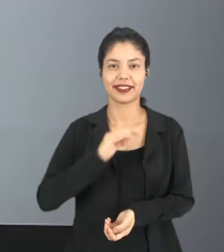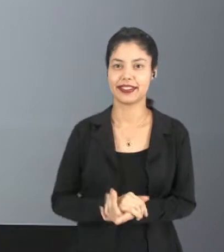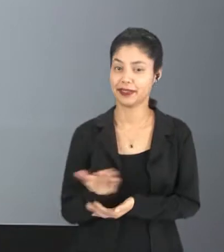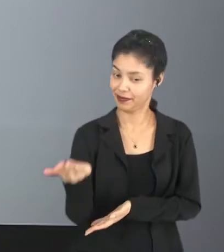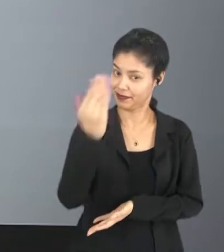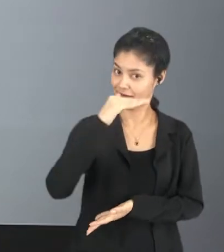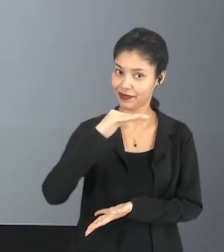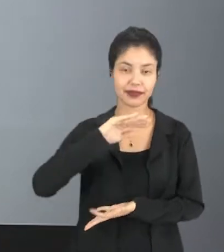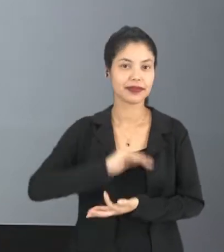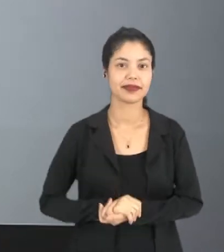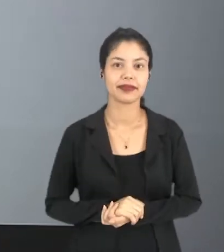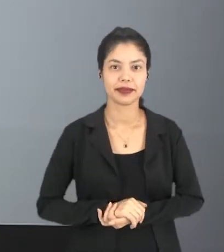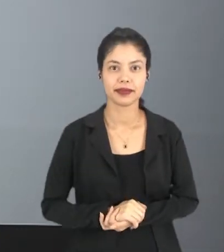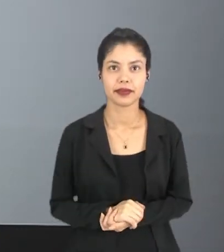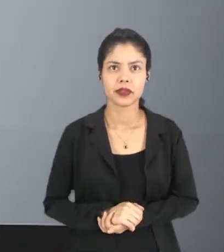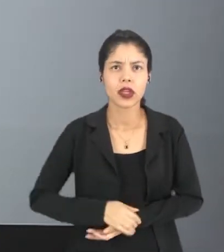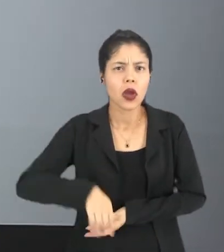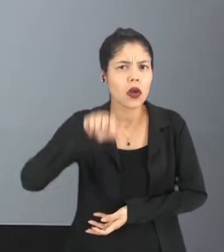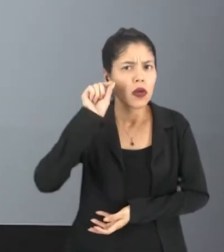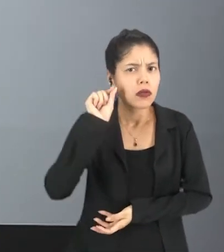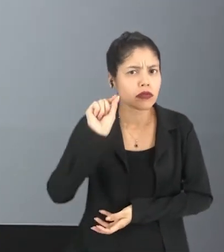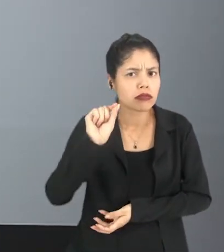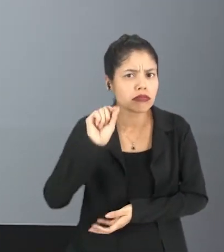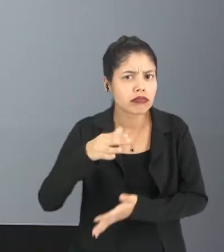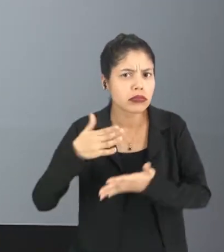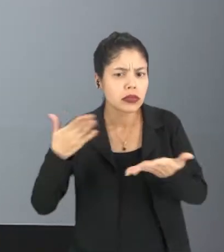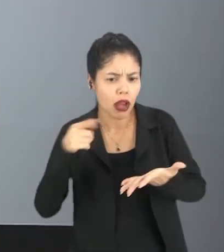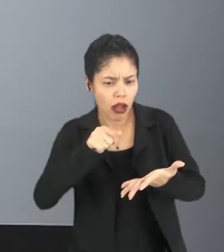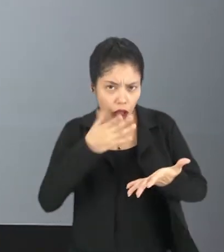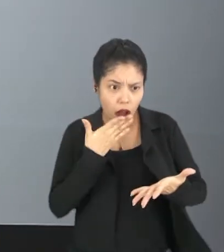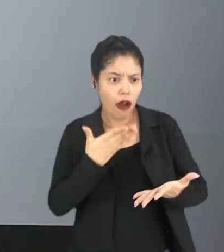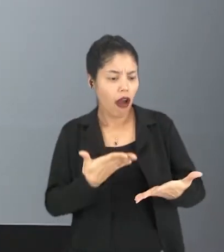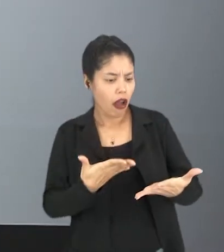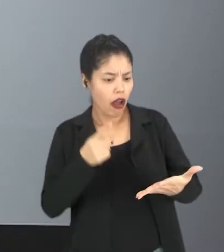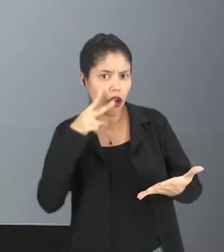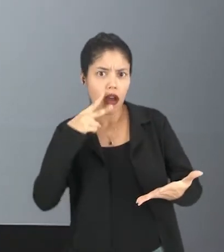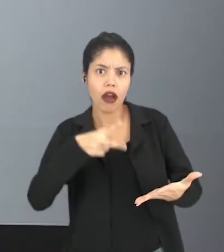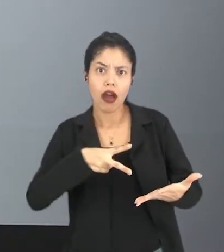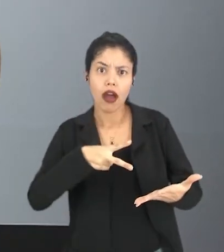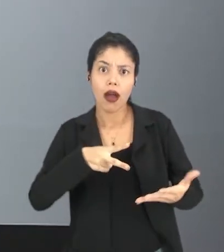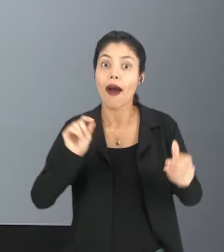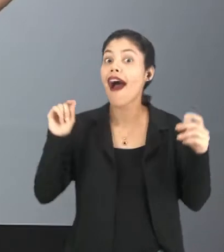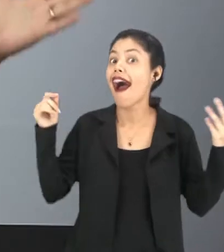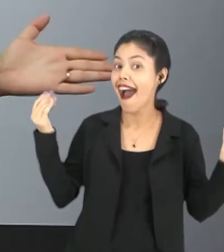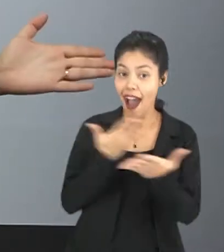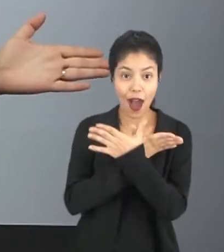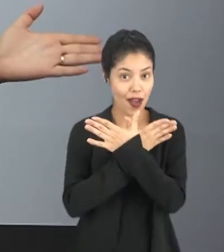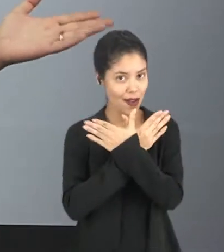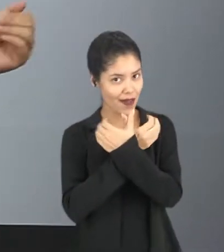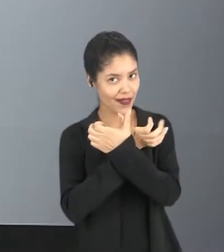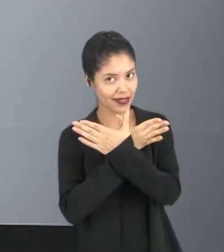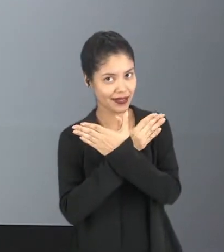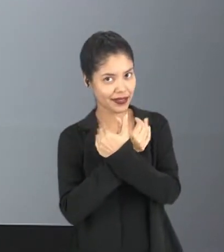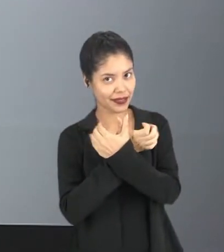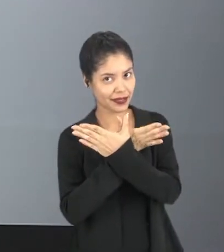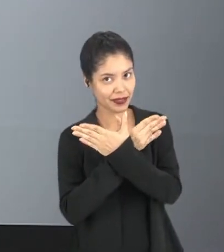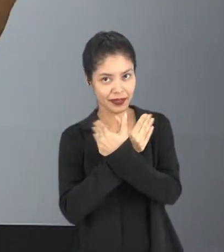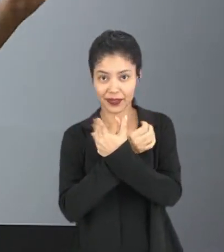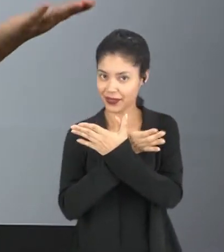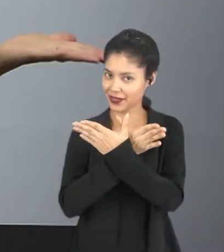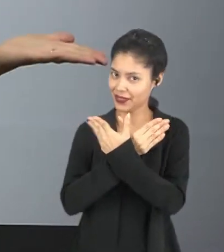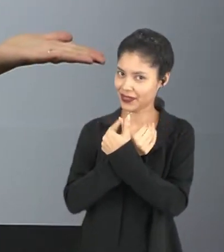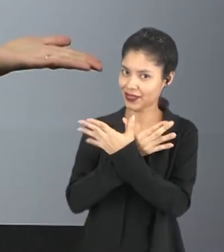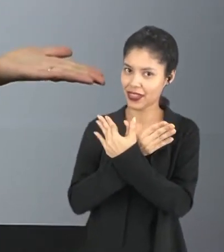Vamos lá? O que será que é isso? Uma borboleta, muito bem.